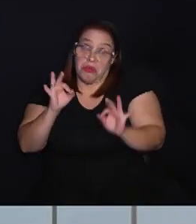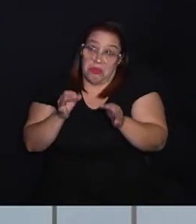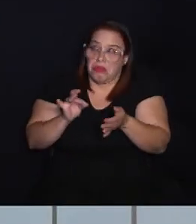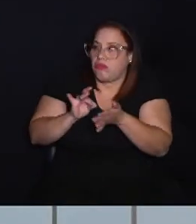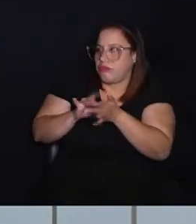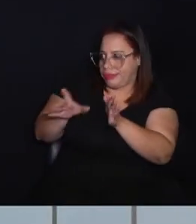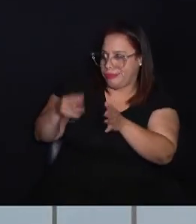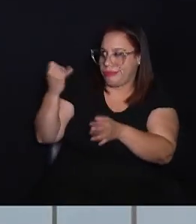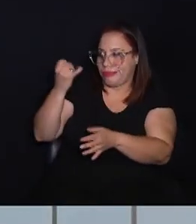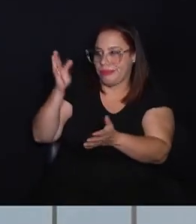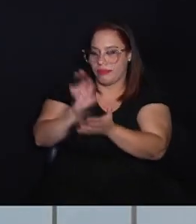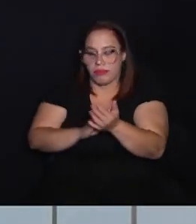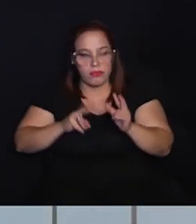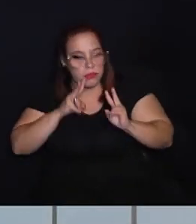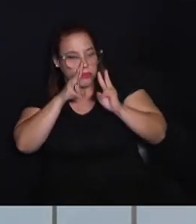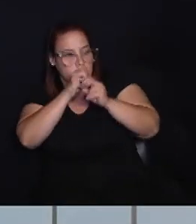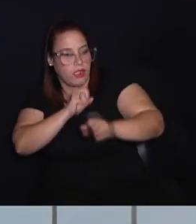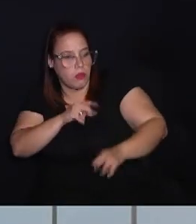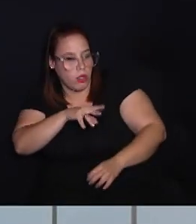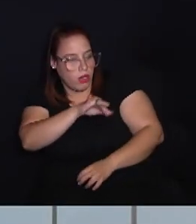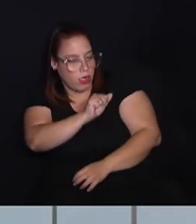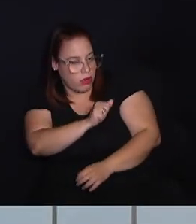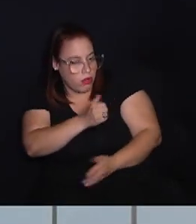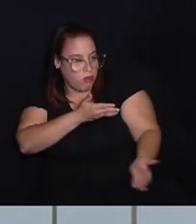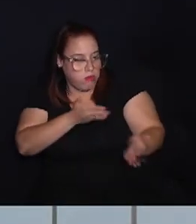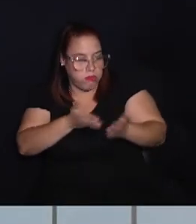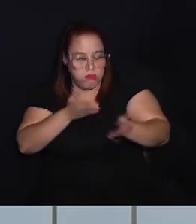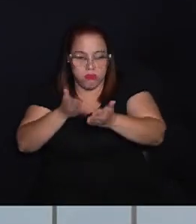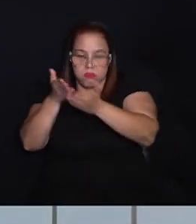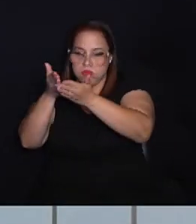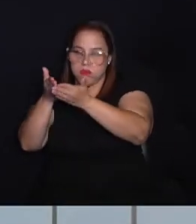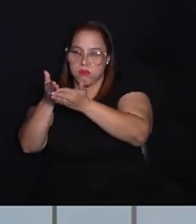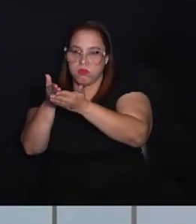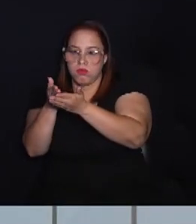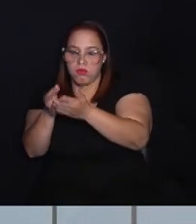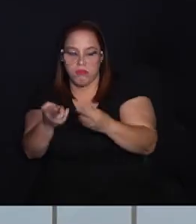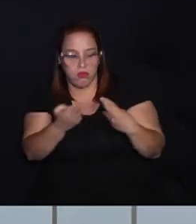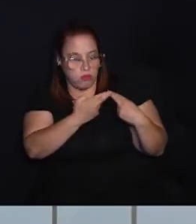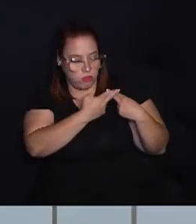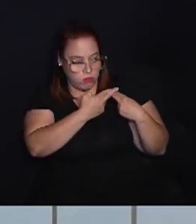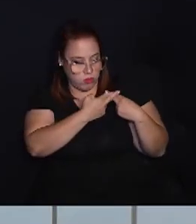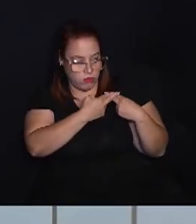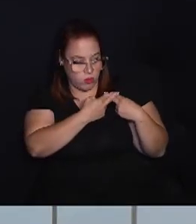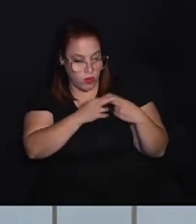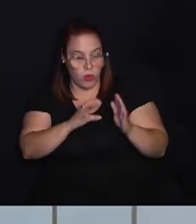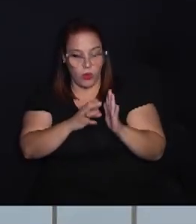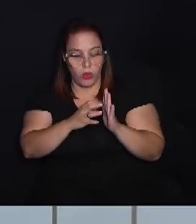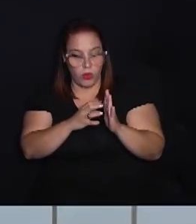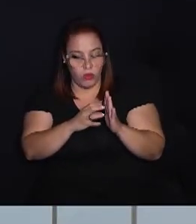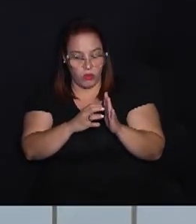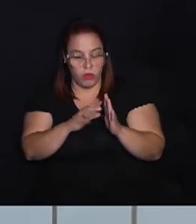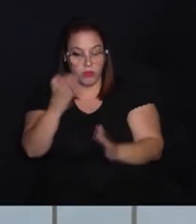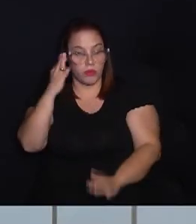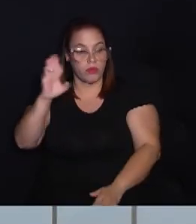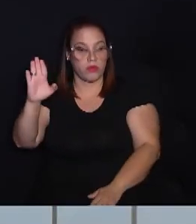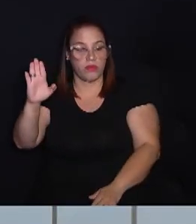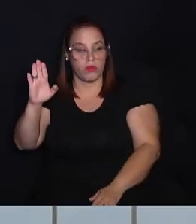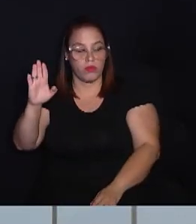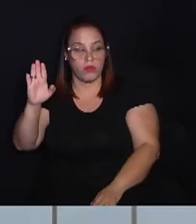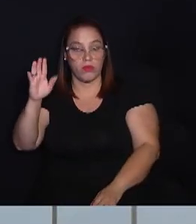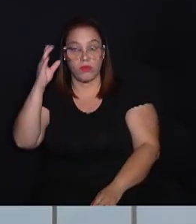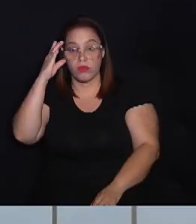da reeleição do Dario Saad. Como é que você enxerga este último domingo? Não, primeiro eu queria cumprimentar todos os candidatos de